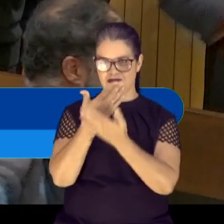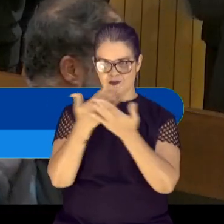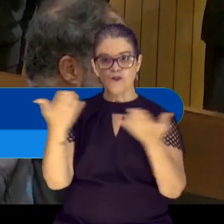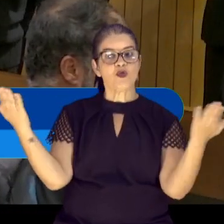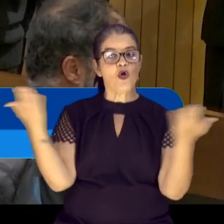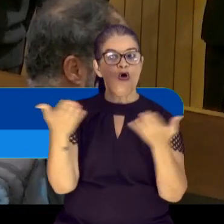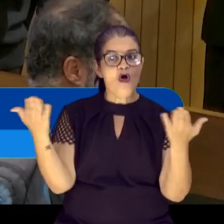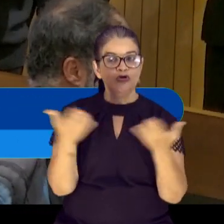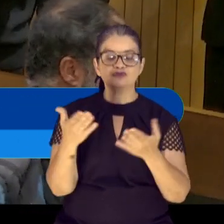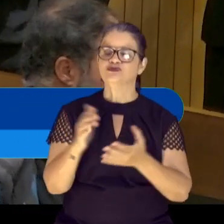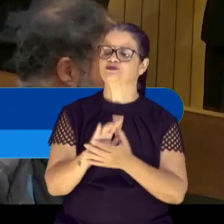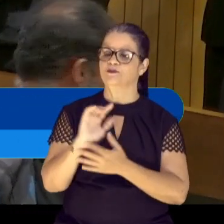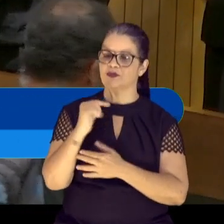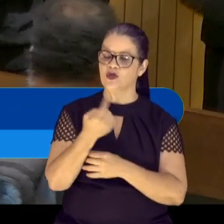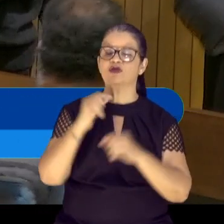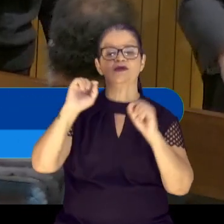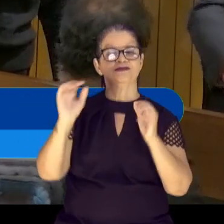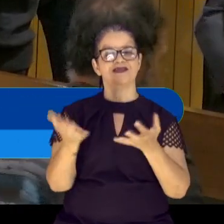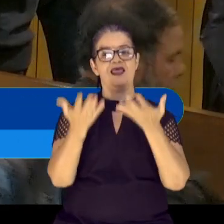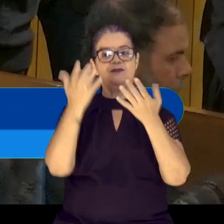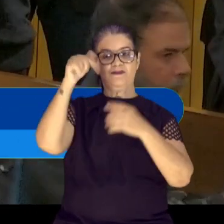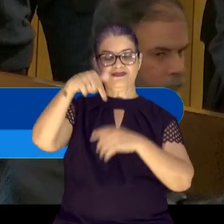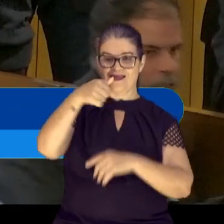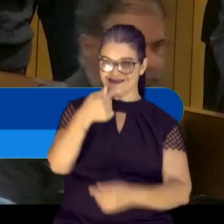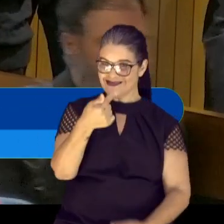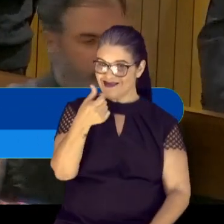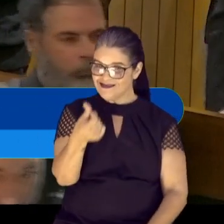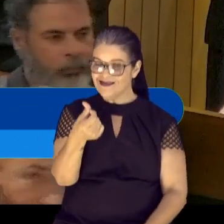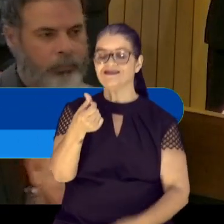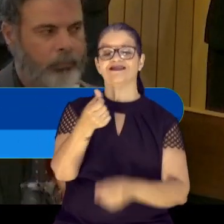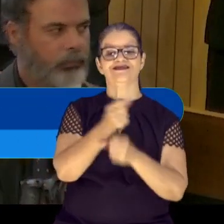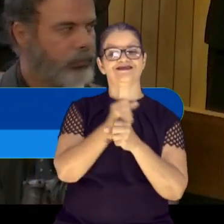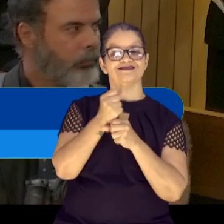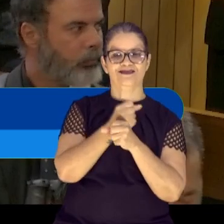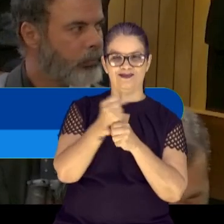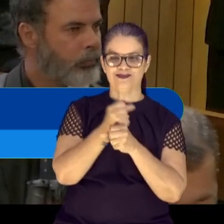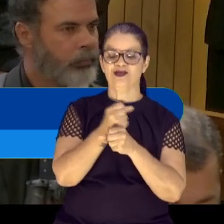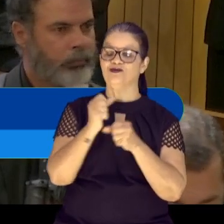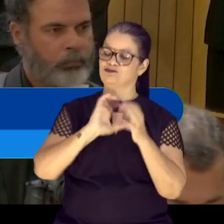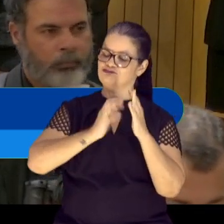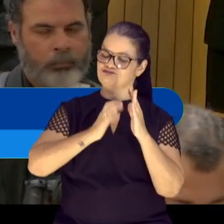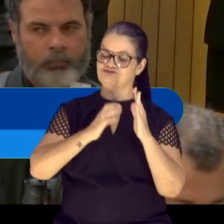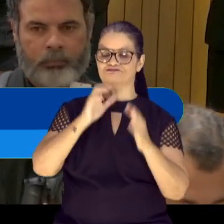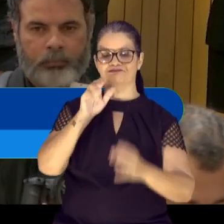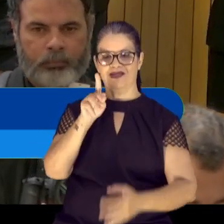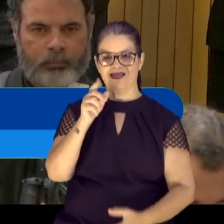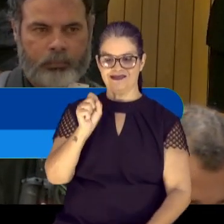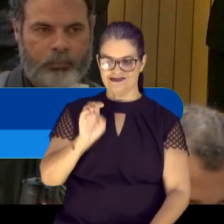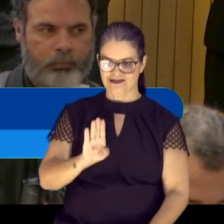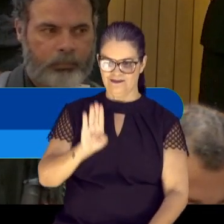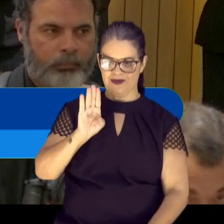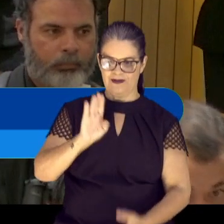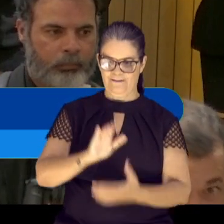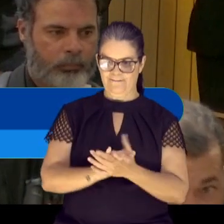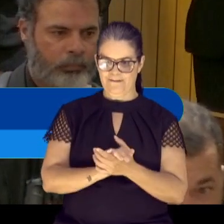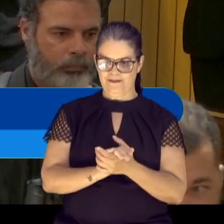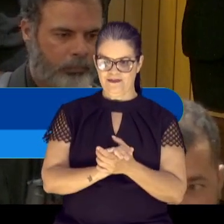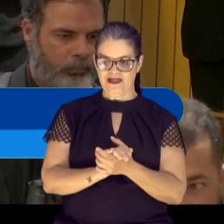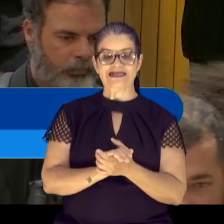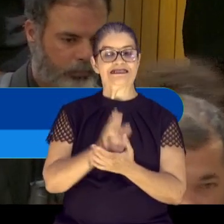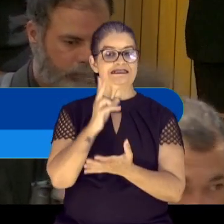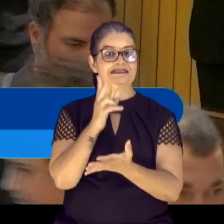Hoje, nós celebramos aqui os 76 anos do PSB. E